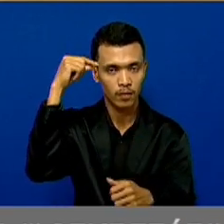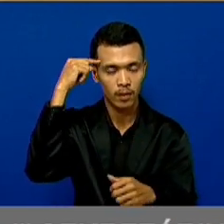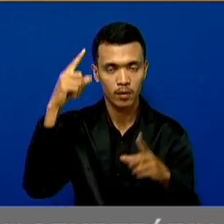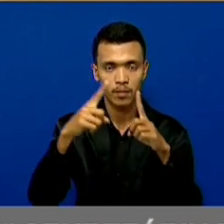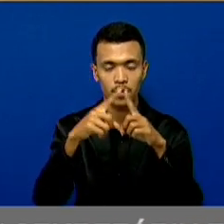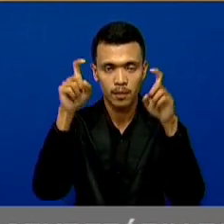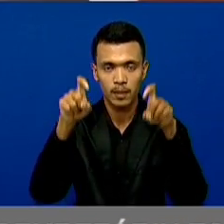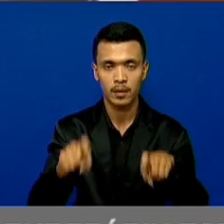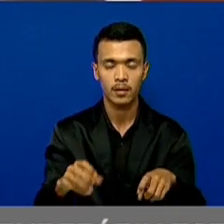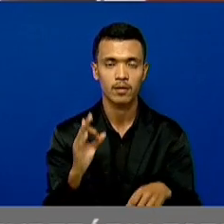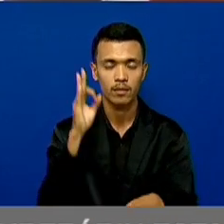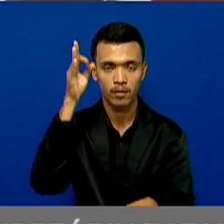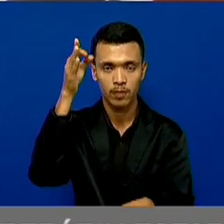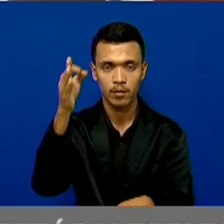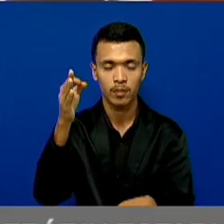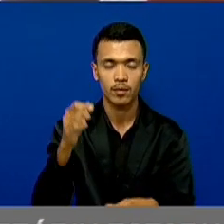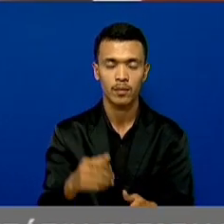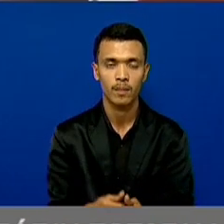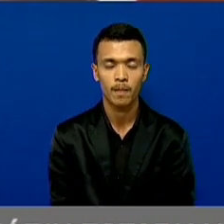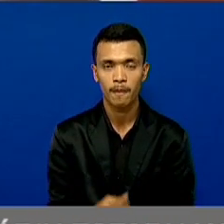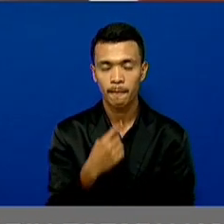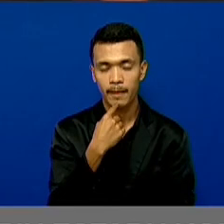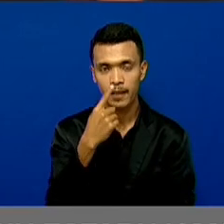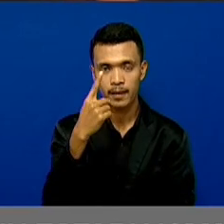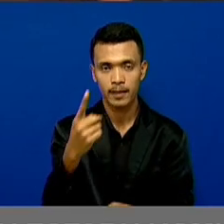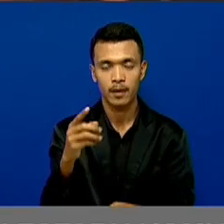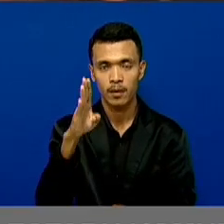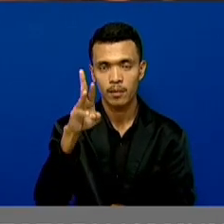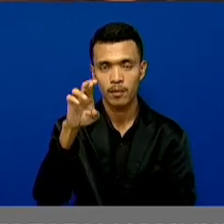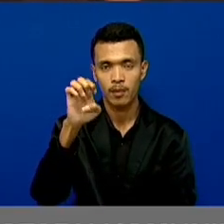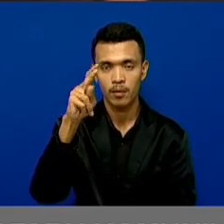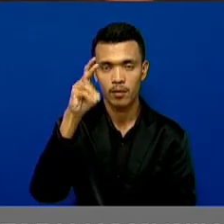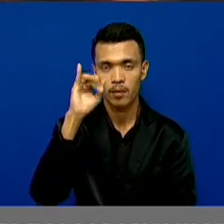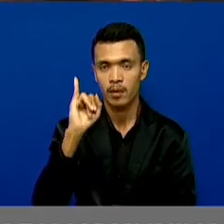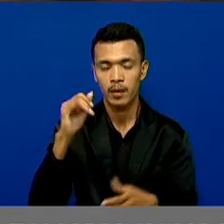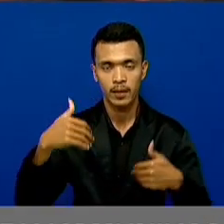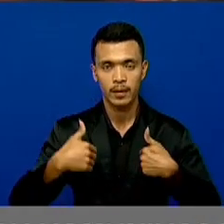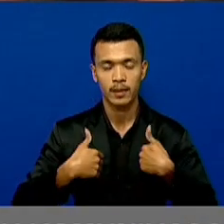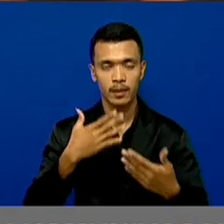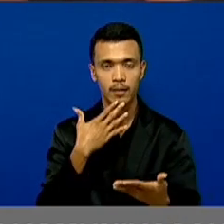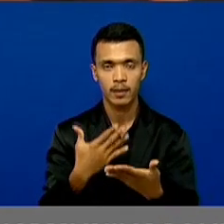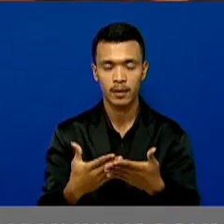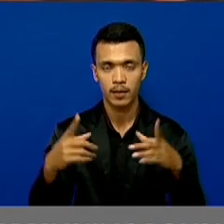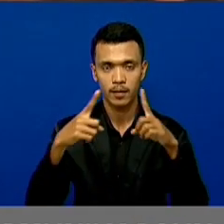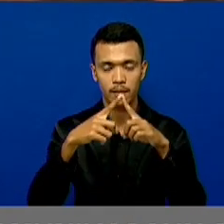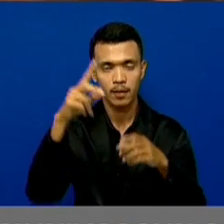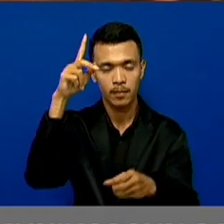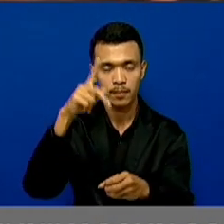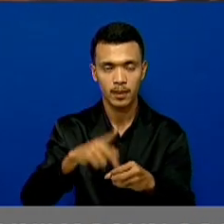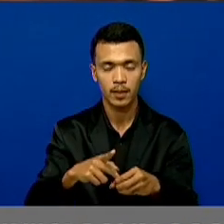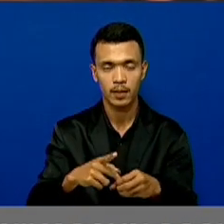do elenguês do futuro. Benito Freitas considera Brunei Darussalam e a potência bot do setor